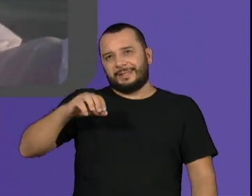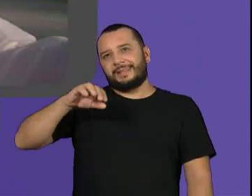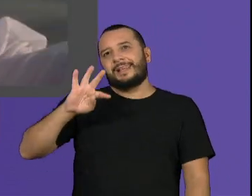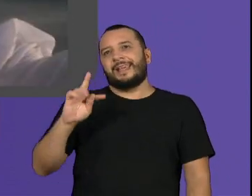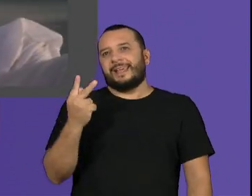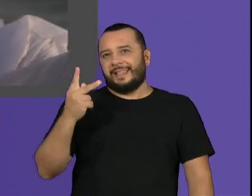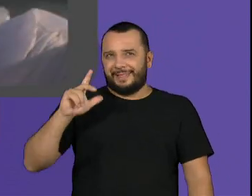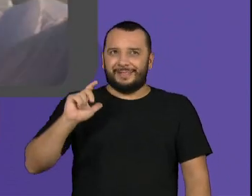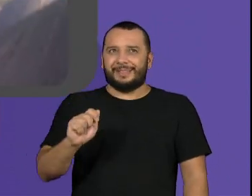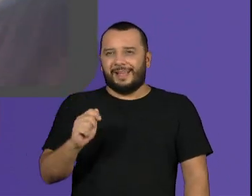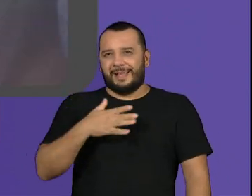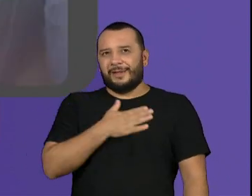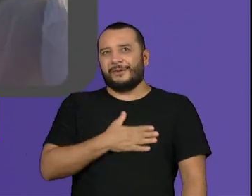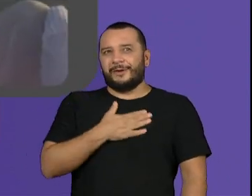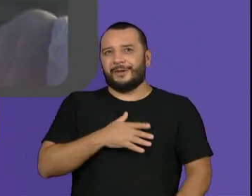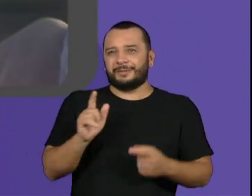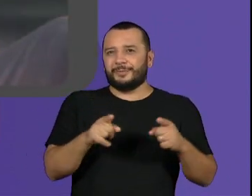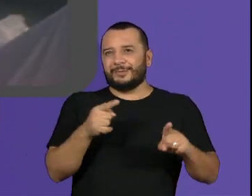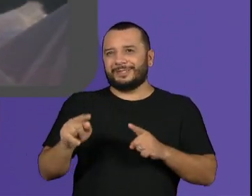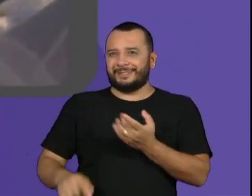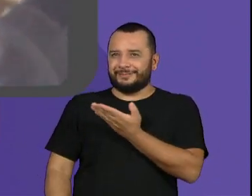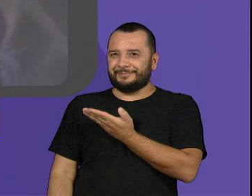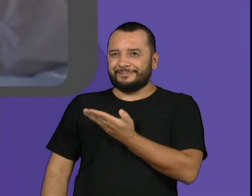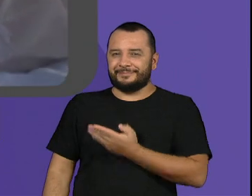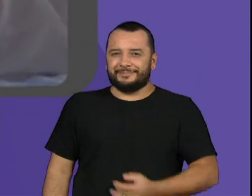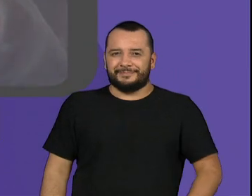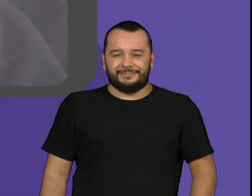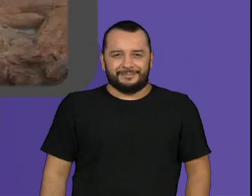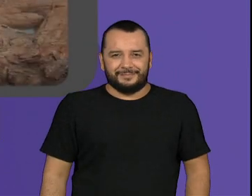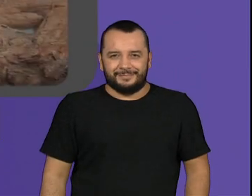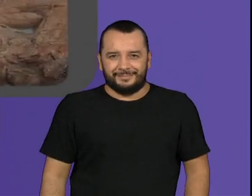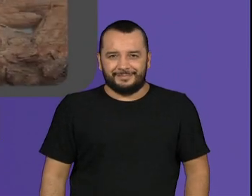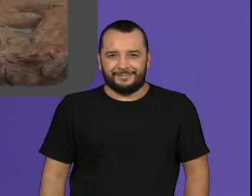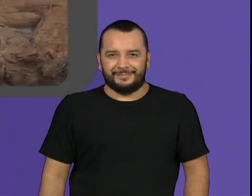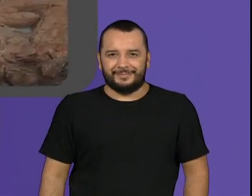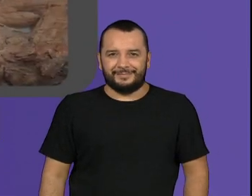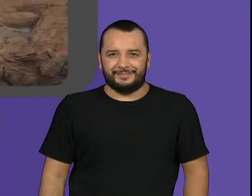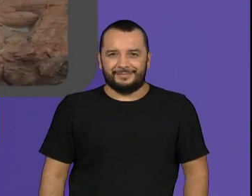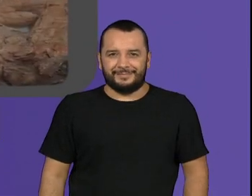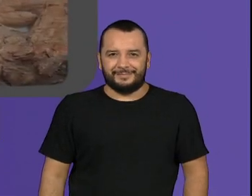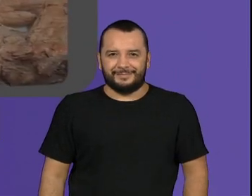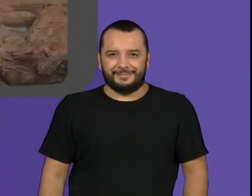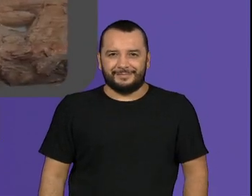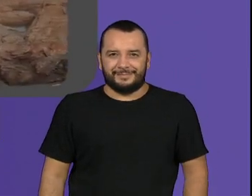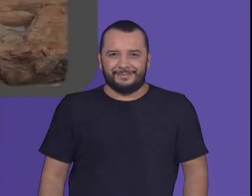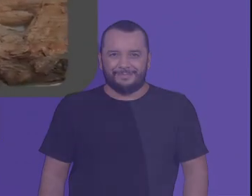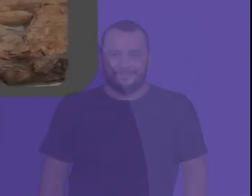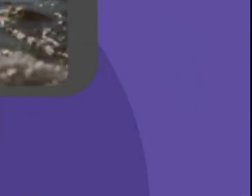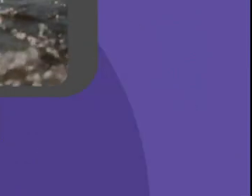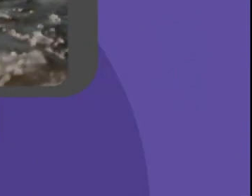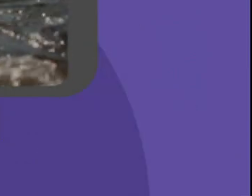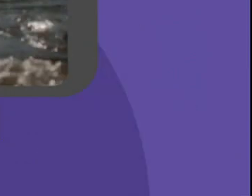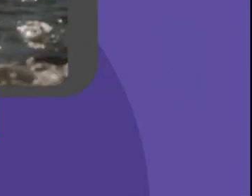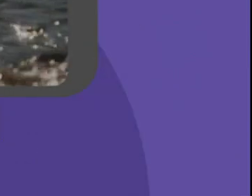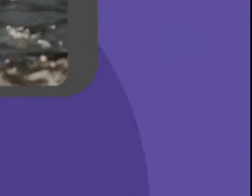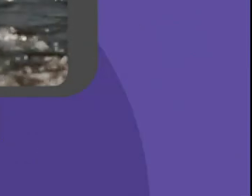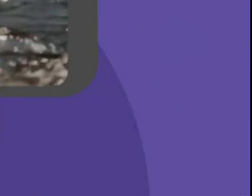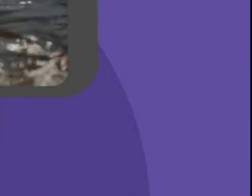todos pra paz. E quando eu tocar o chão, eu vou te levar pra paz.